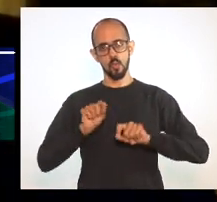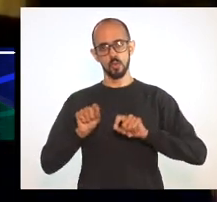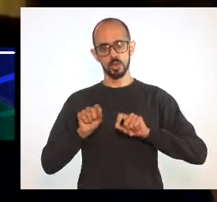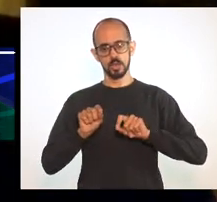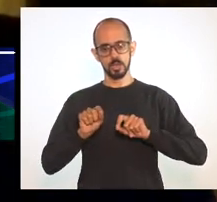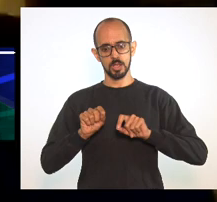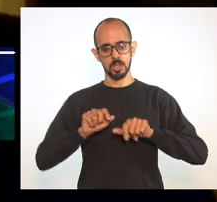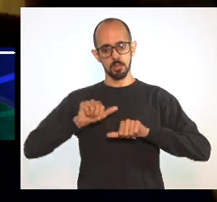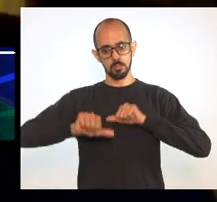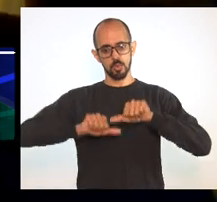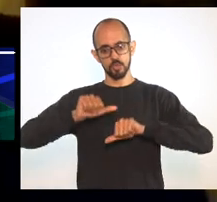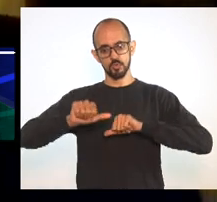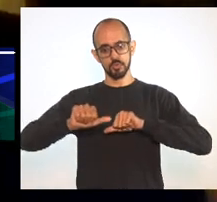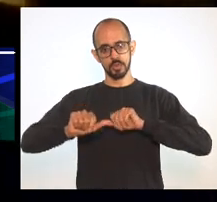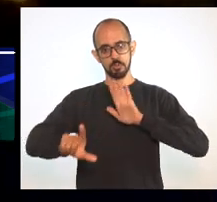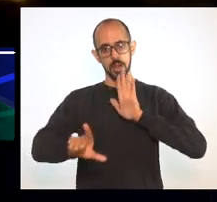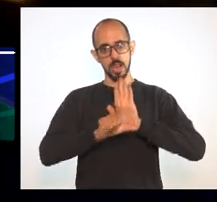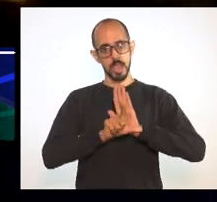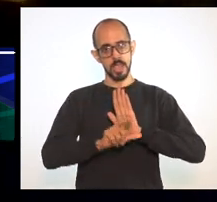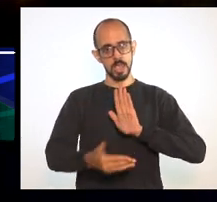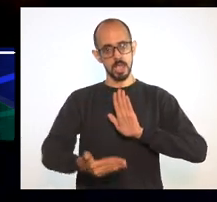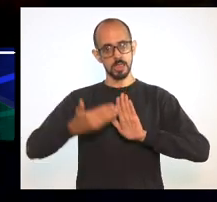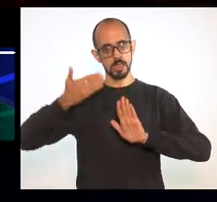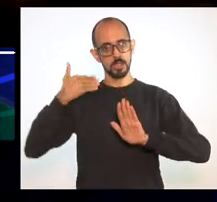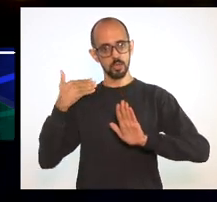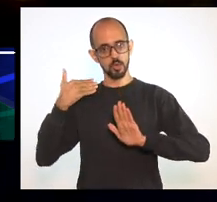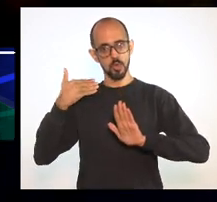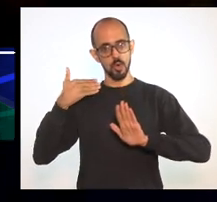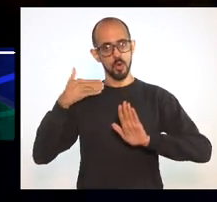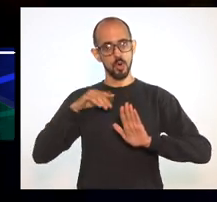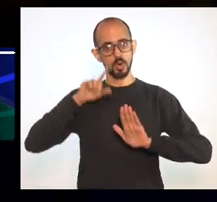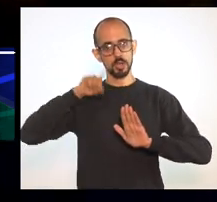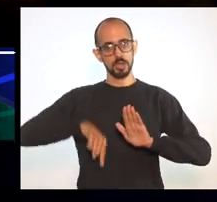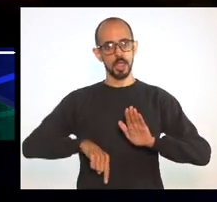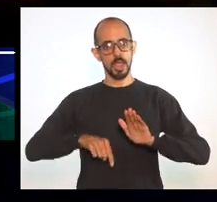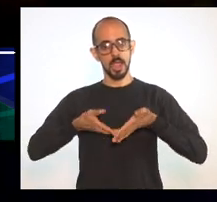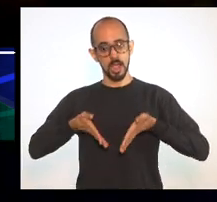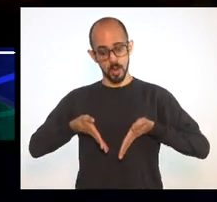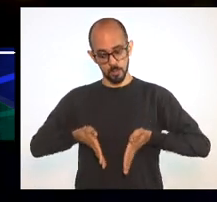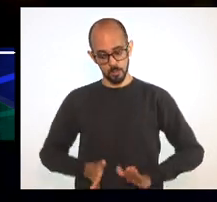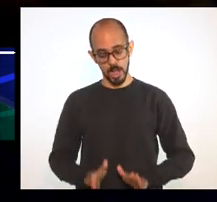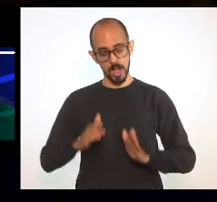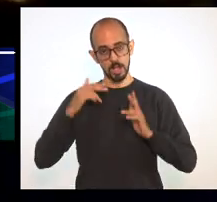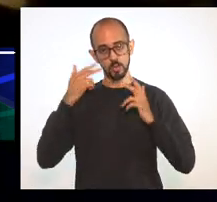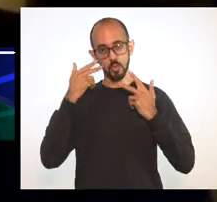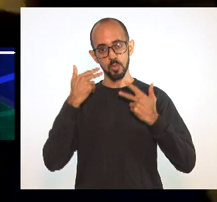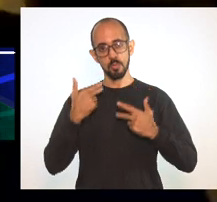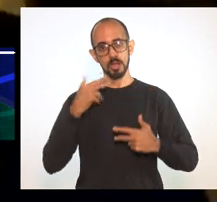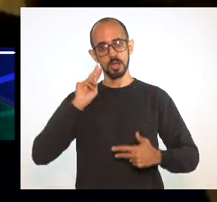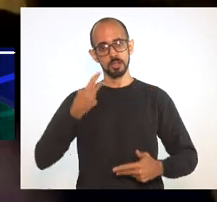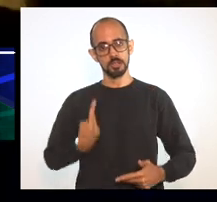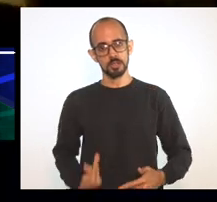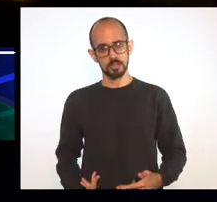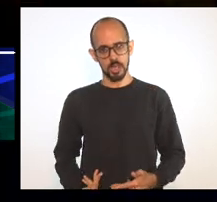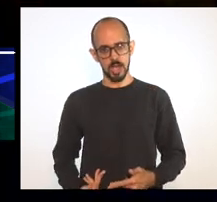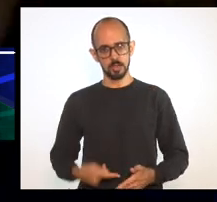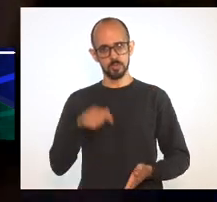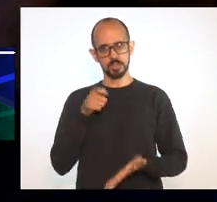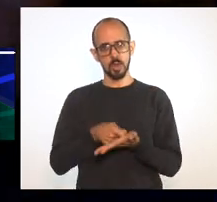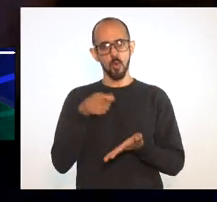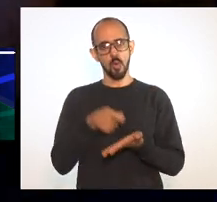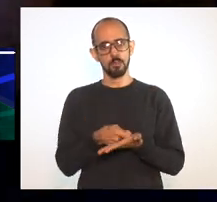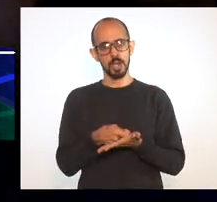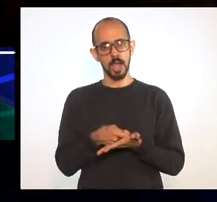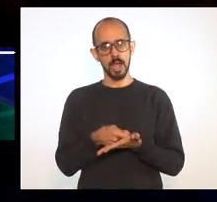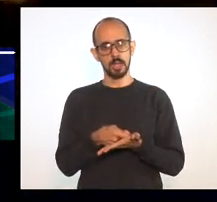lei anterior, garantindo que o parto humanizado, os princípios do parto humanizado, vão ser obrigatórios